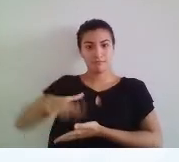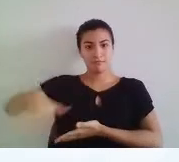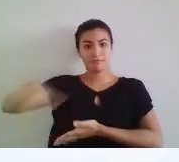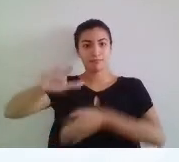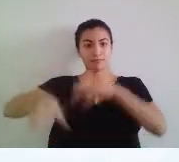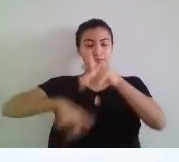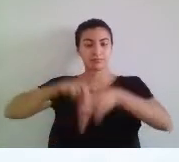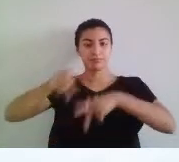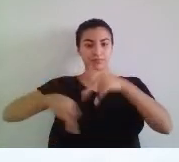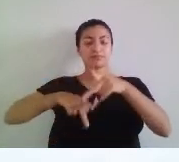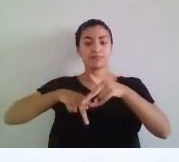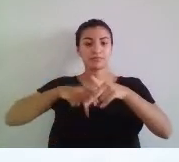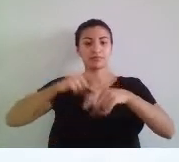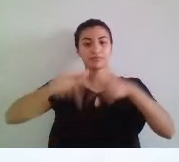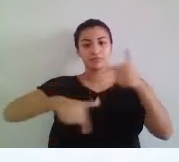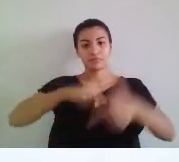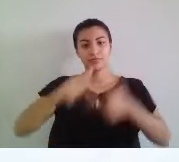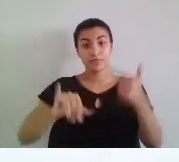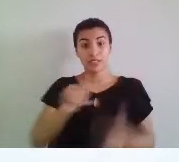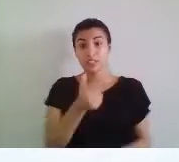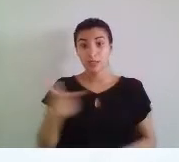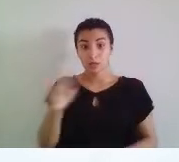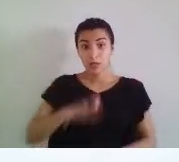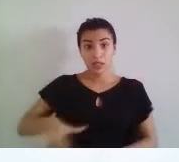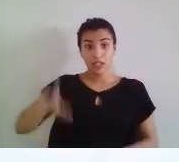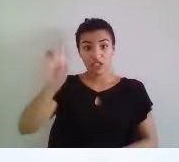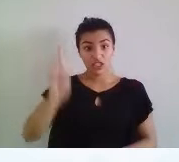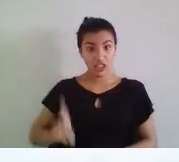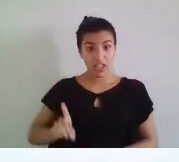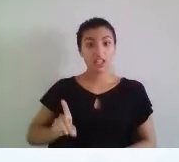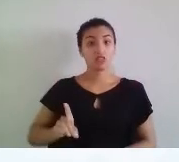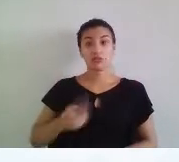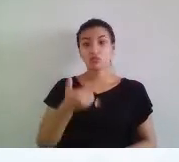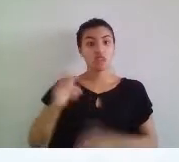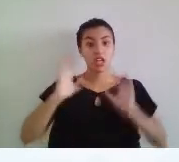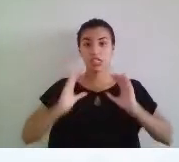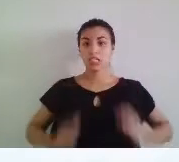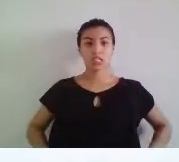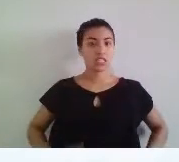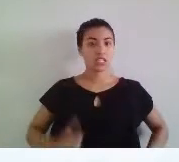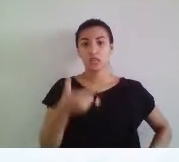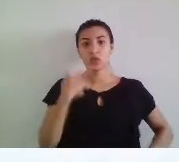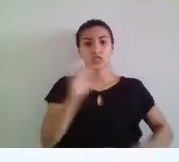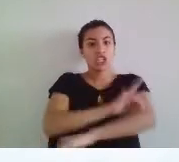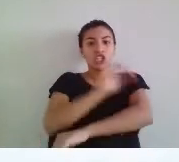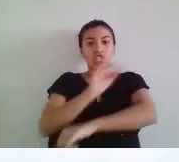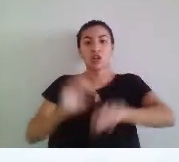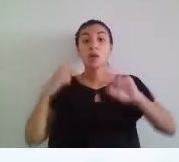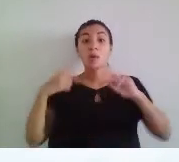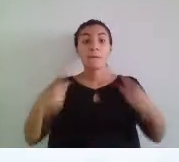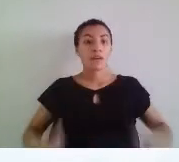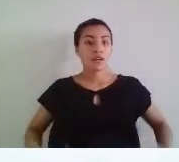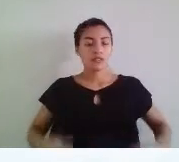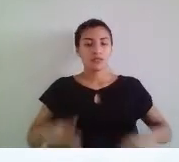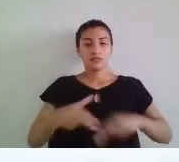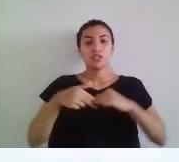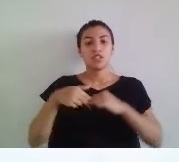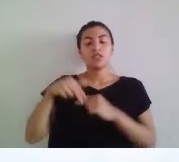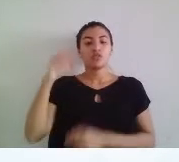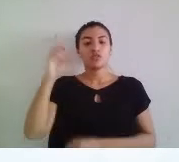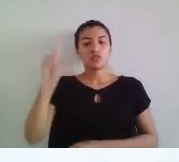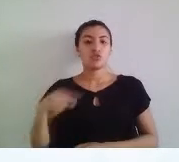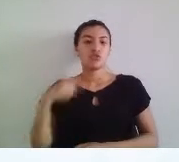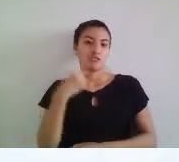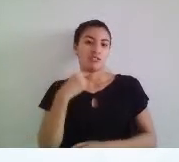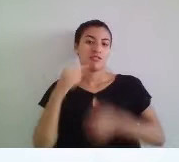Sem direito do trabalho, nessa nossa sociedade, não há cidadania, não há dignidade humana. Portanto, o direito do trabalho cumpre essa função,